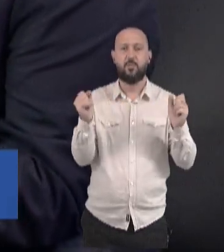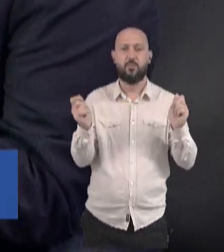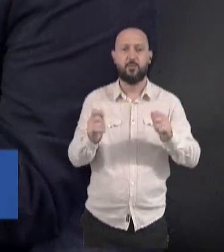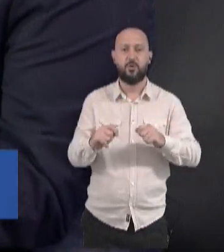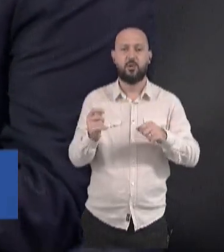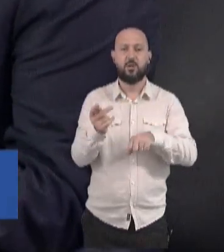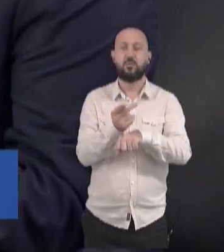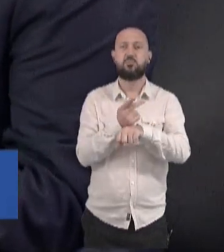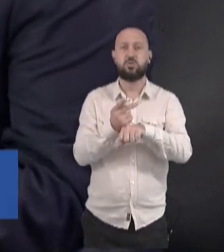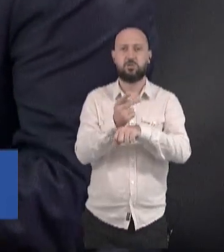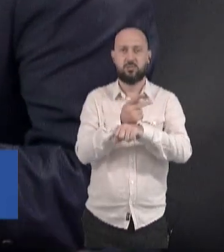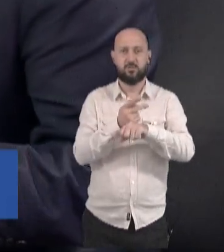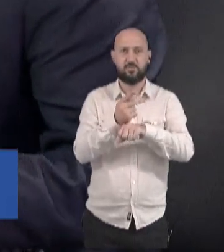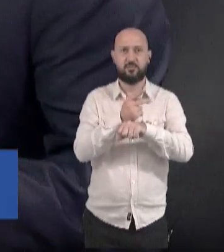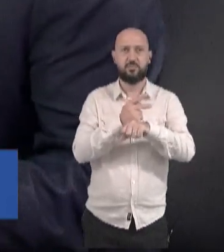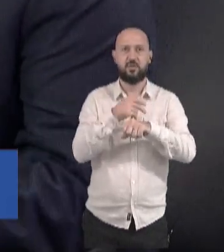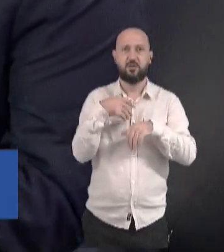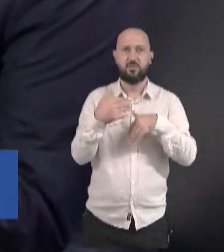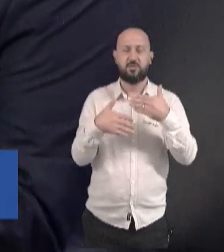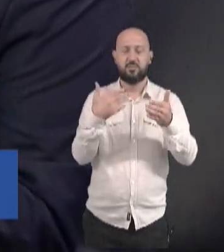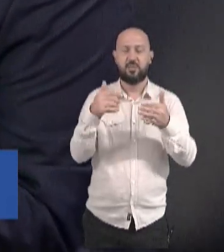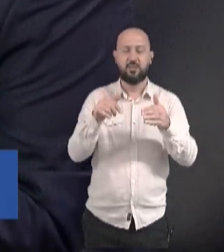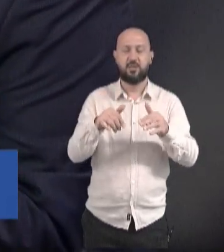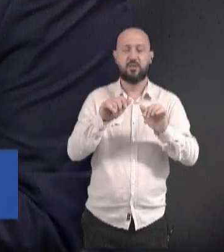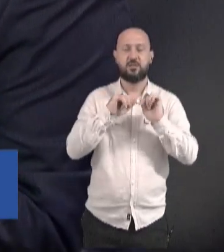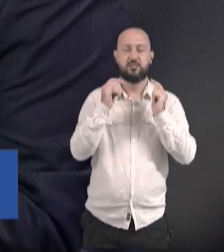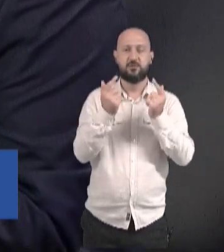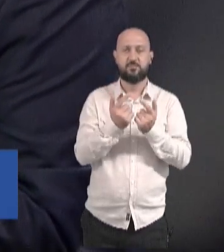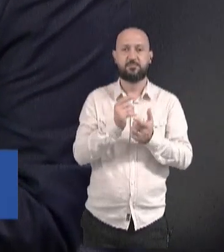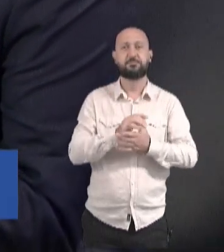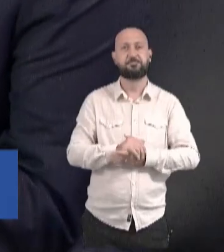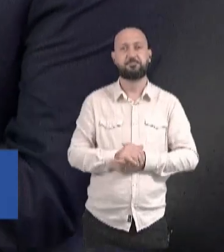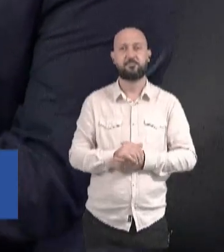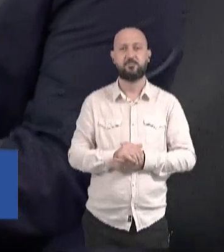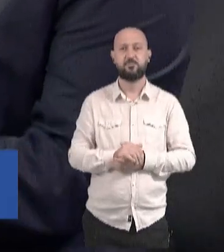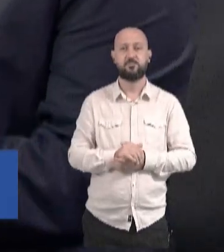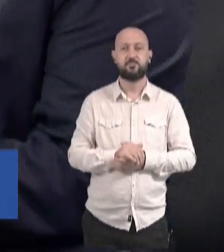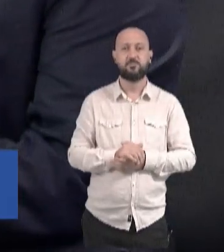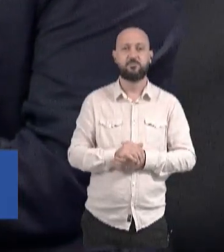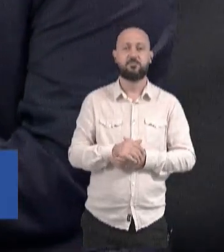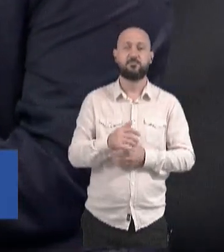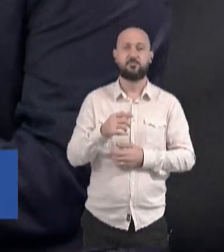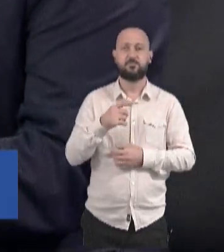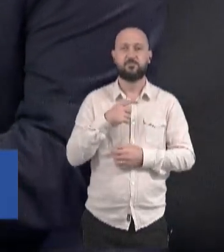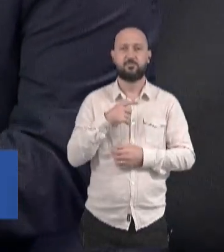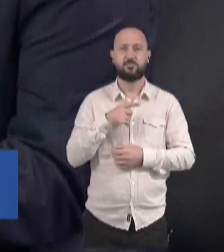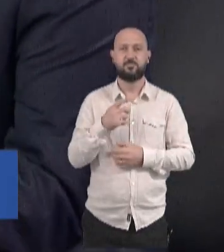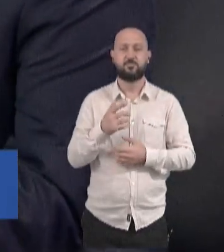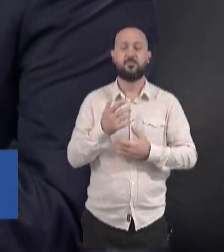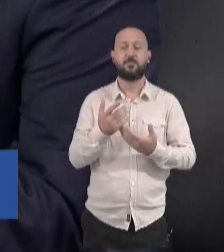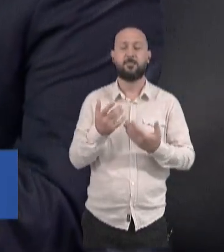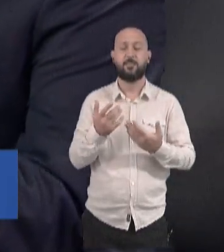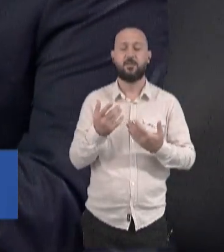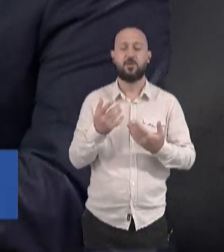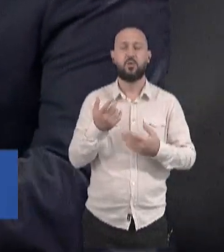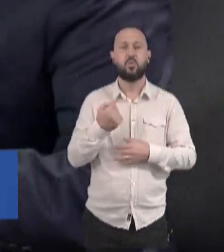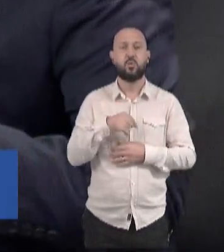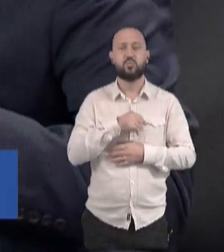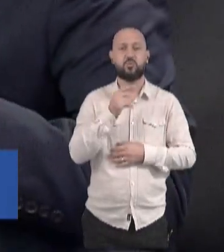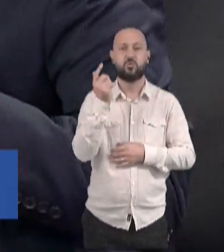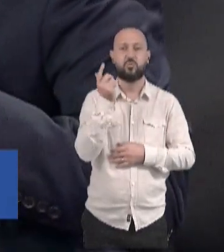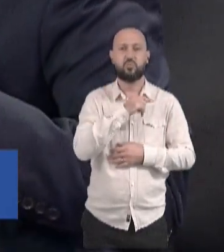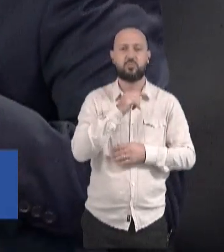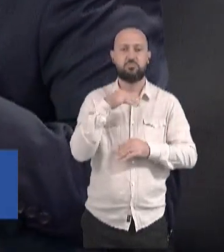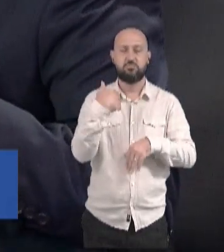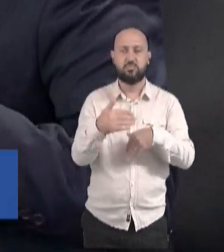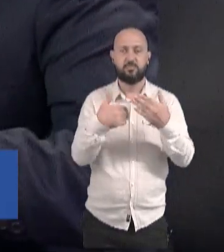temos buscado desenvolver aqui na Assembleia Legislativa. Então, com isso, nós